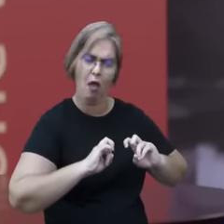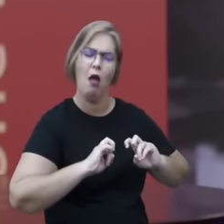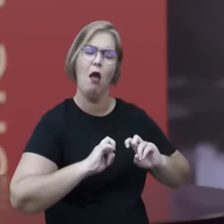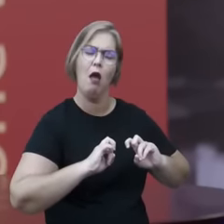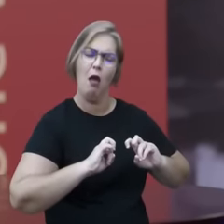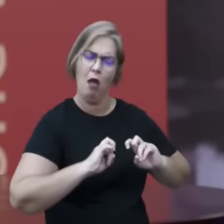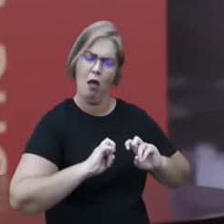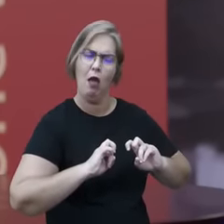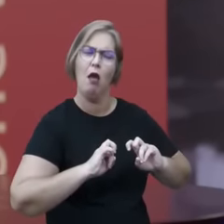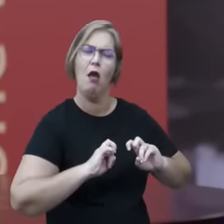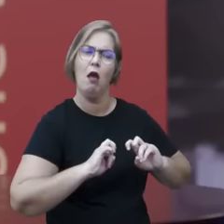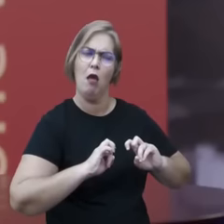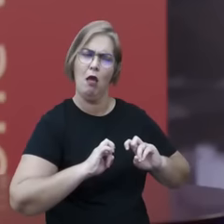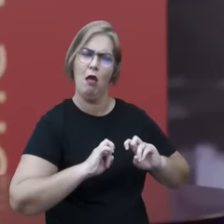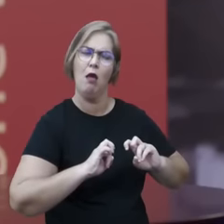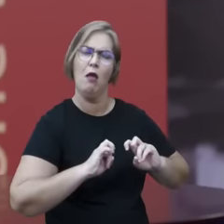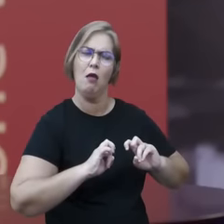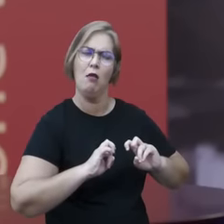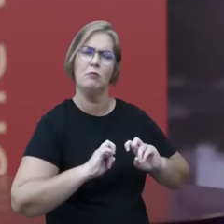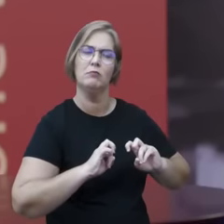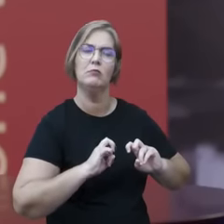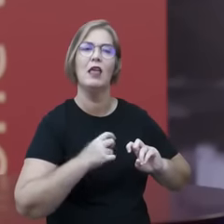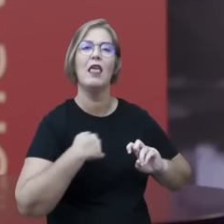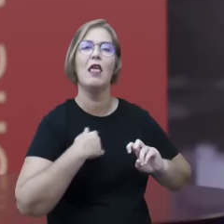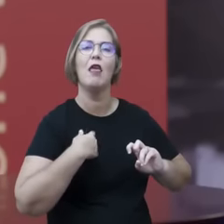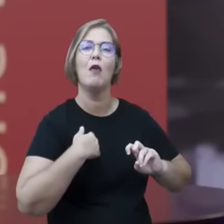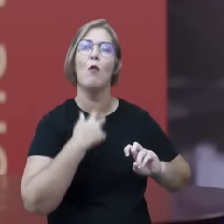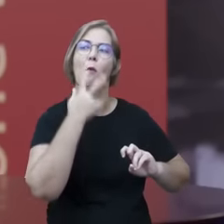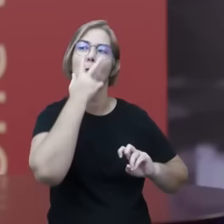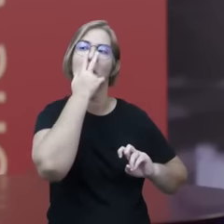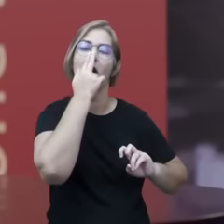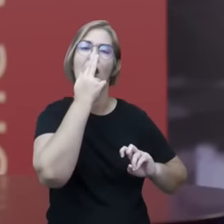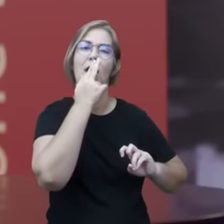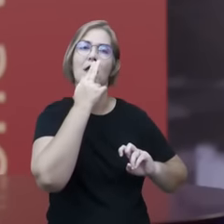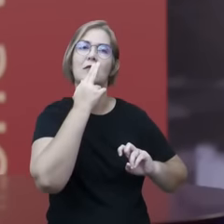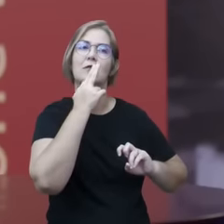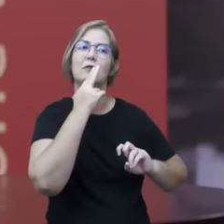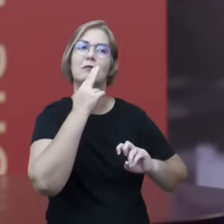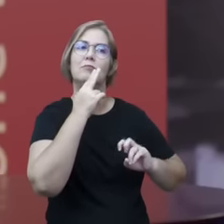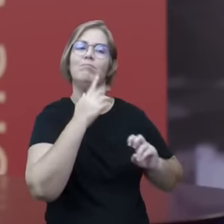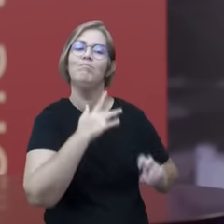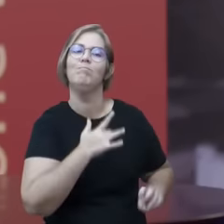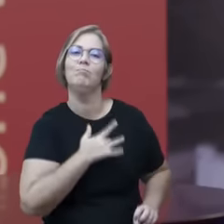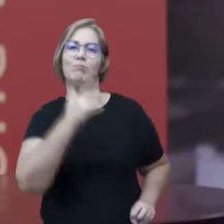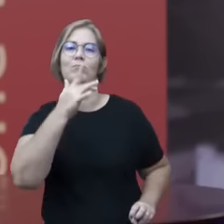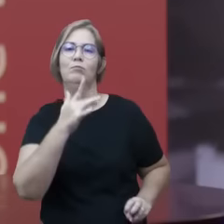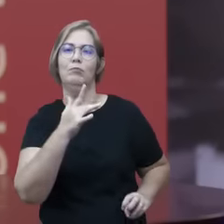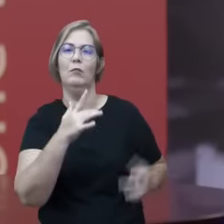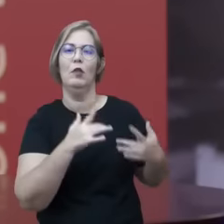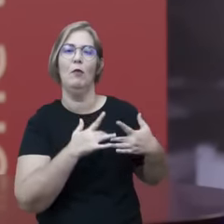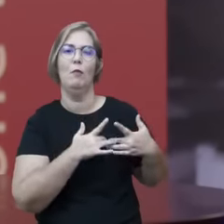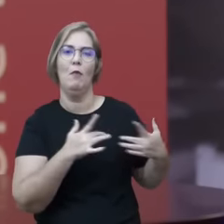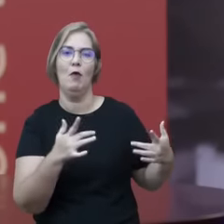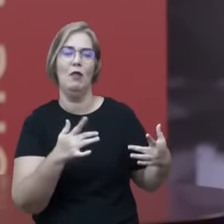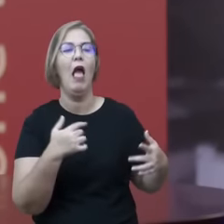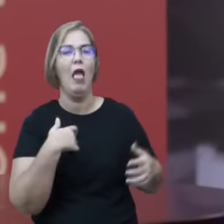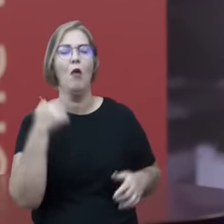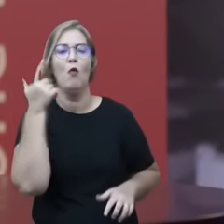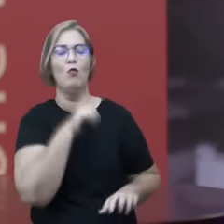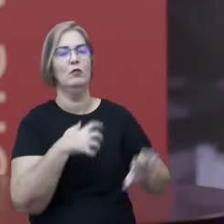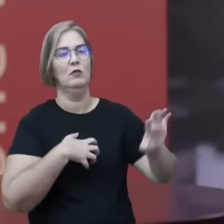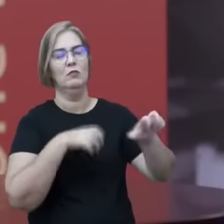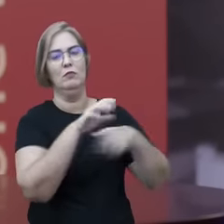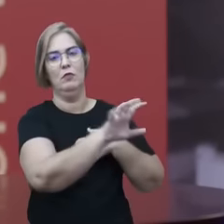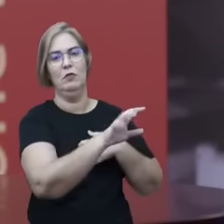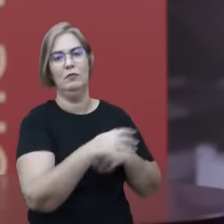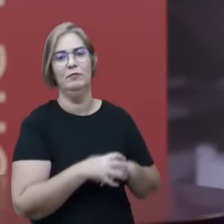ao mesmo tempo que eu me conheço, a minha humanidade no outro e a humanidade do outro em mim, dá-se